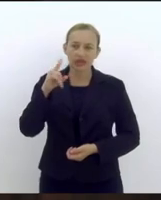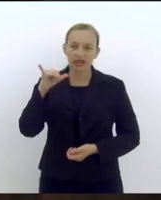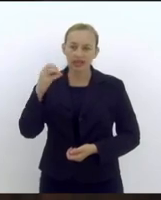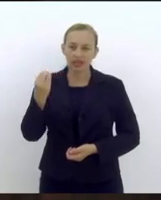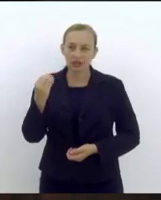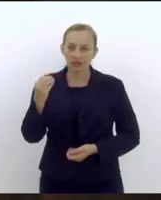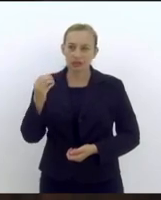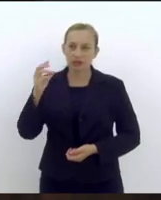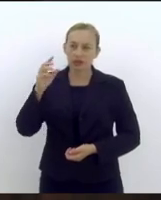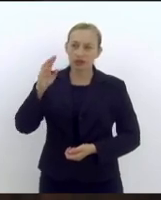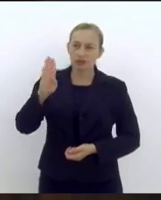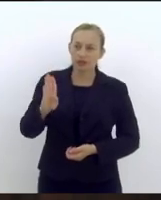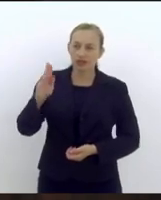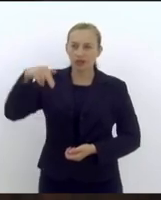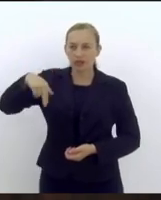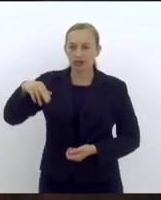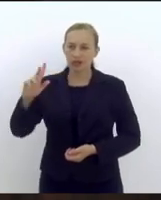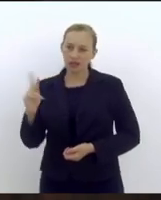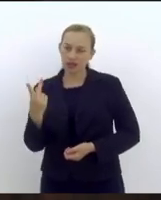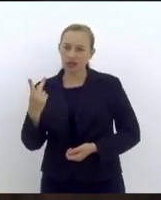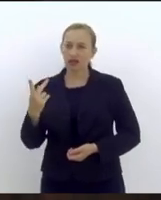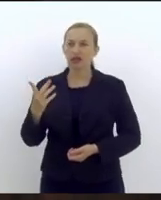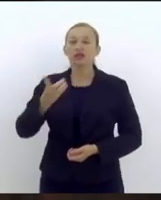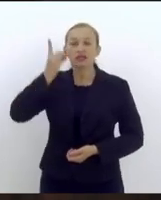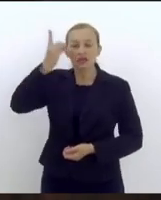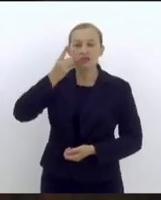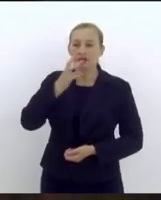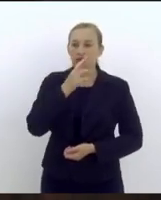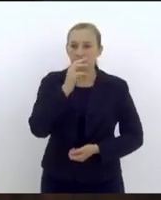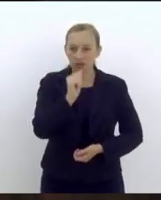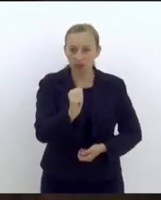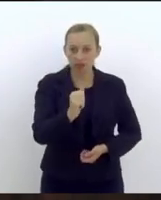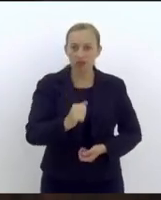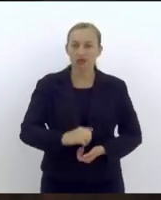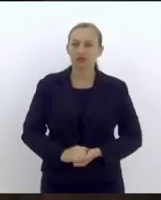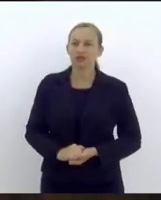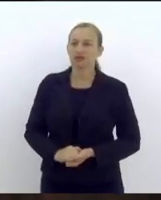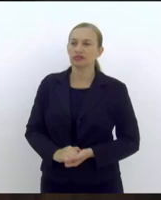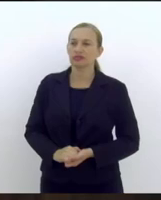BNH Deputado Rodrigo Amorim